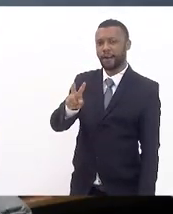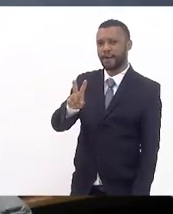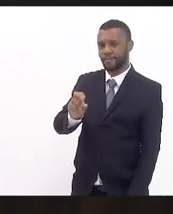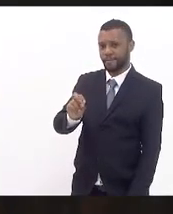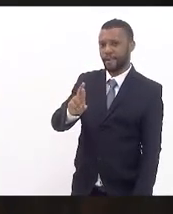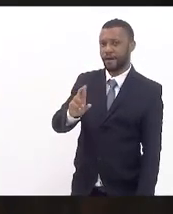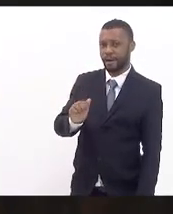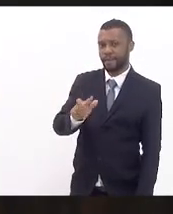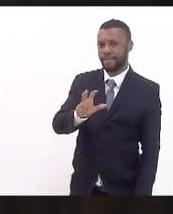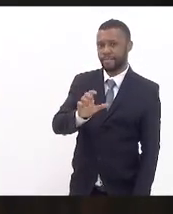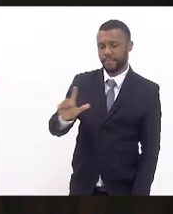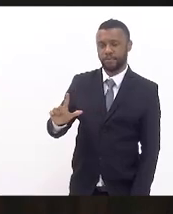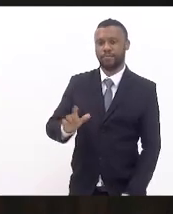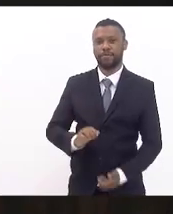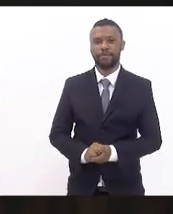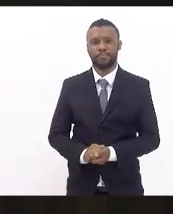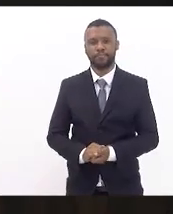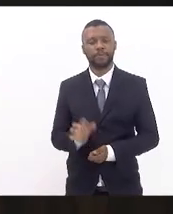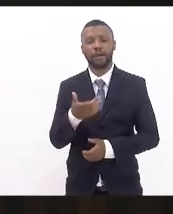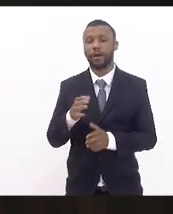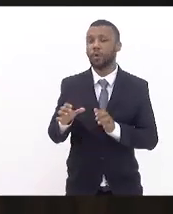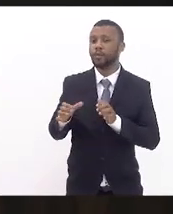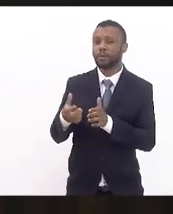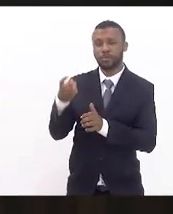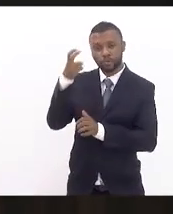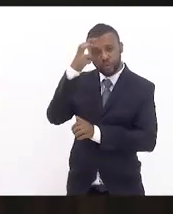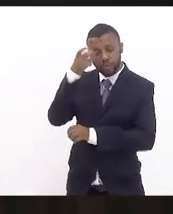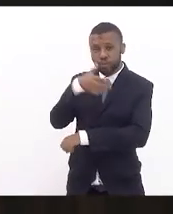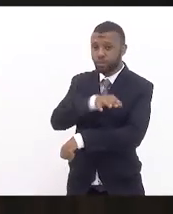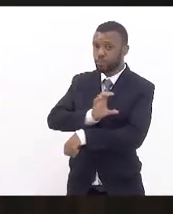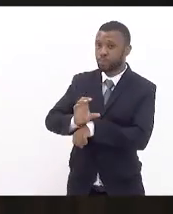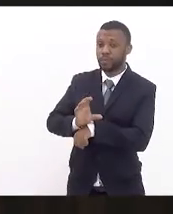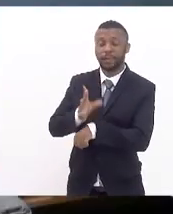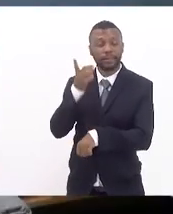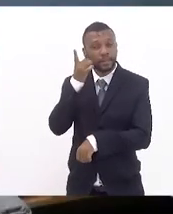Pela Comissão de Cultura, deputada Eliomar Coelho.